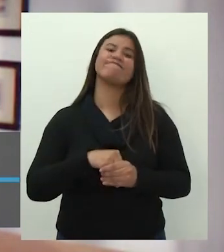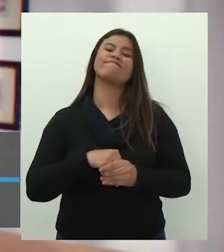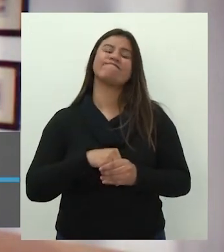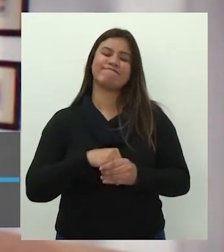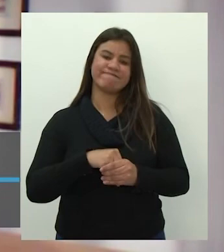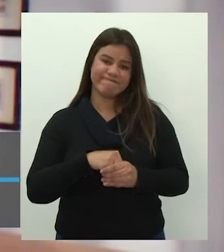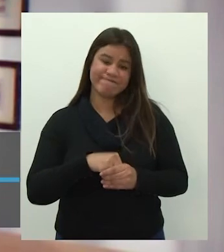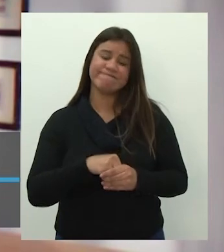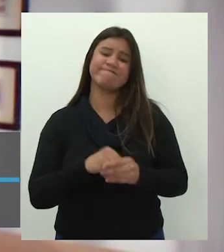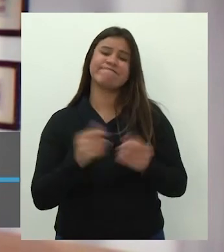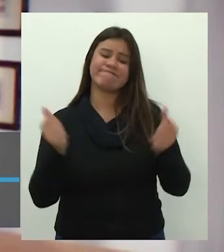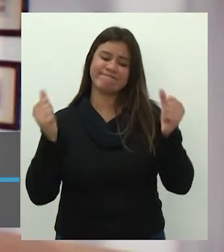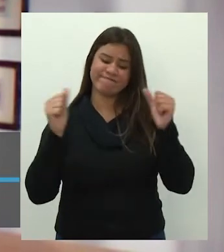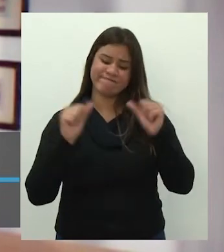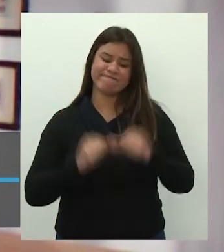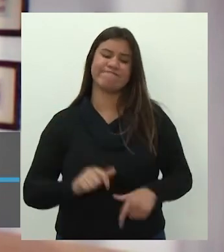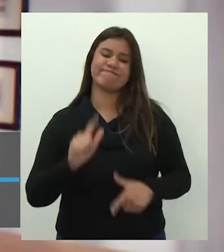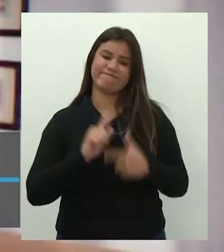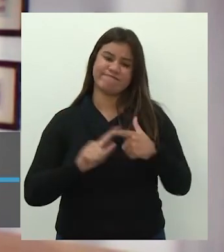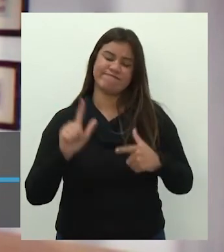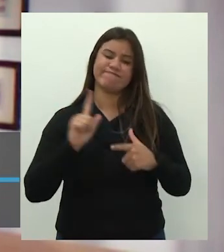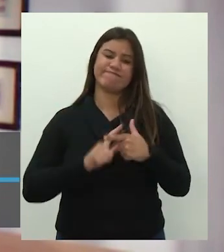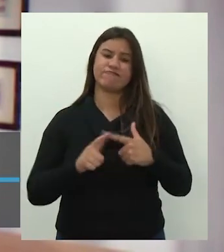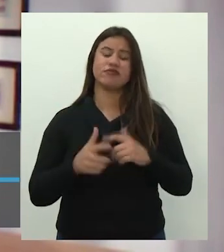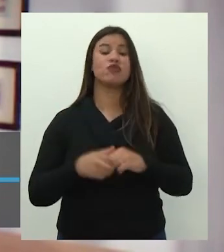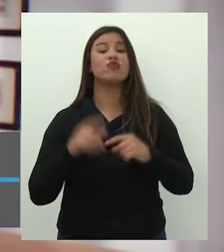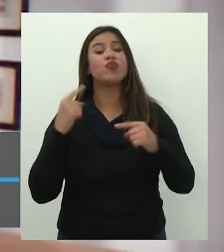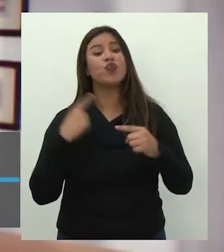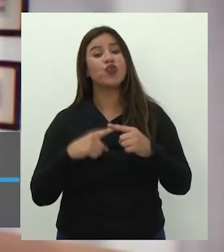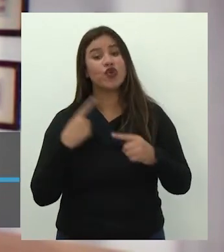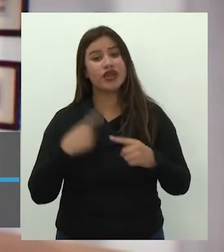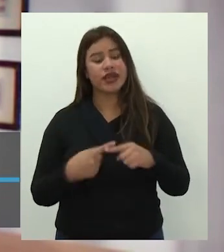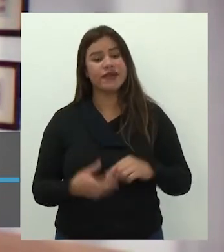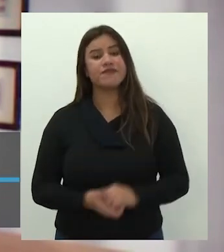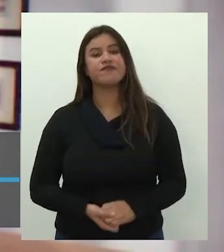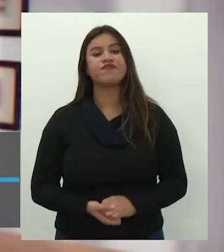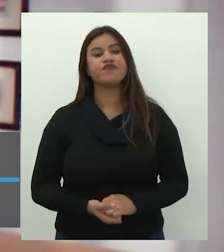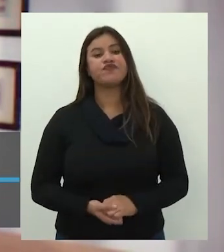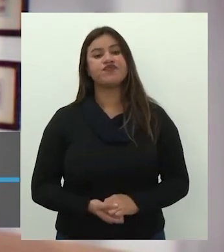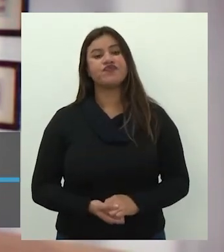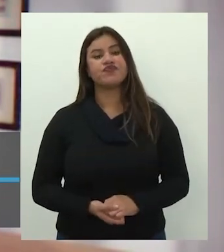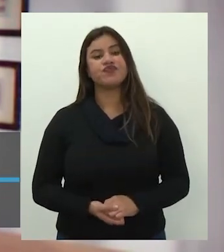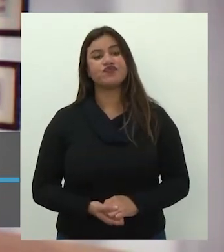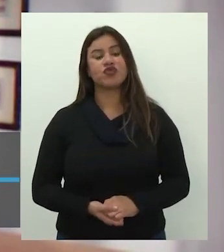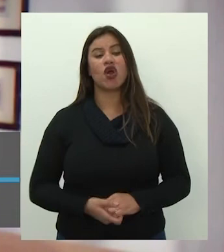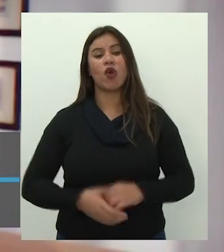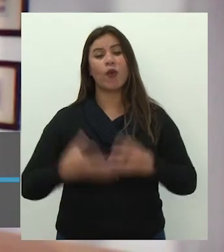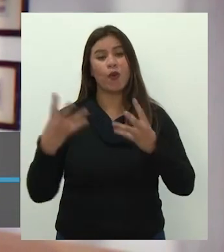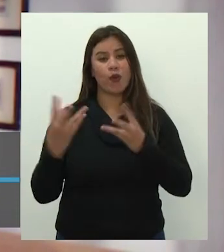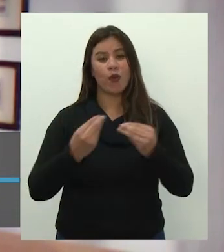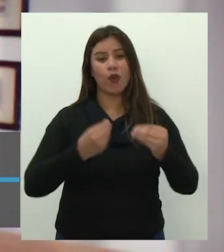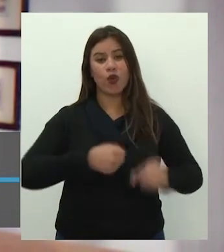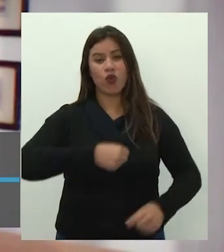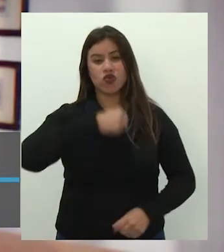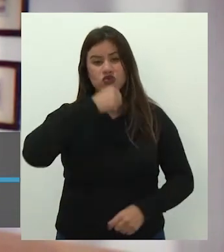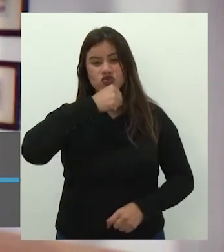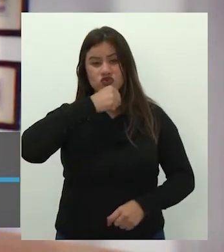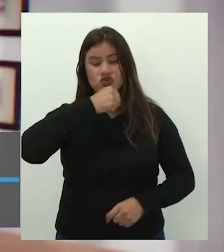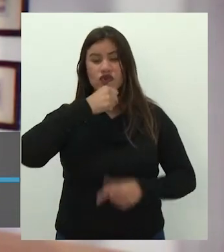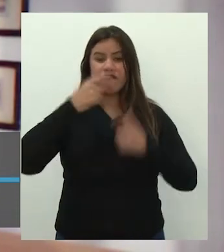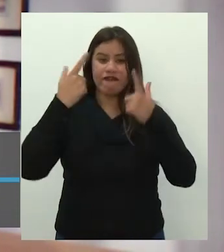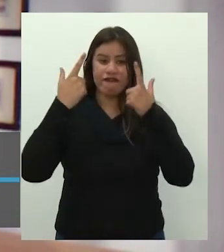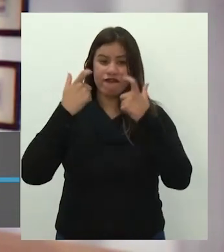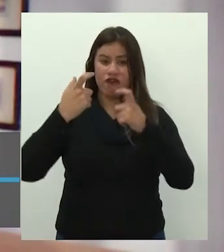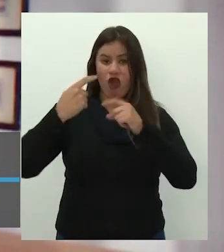bem, bem problemático, porque a maior parte dos idosos que sofrem